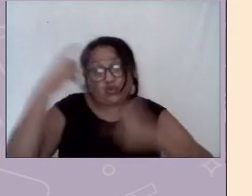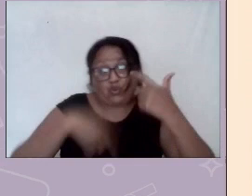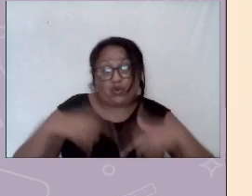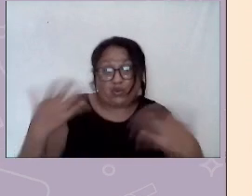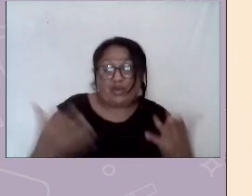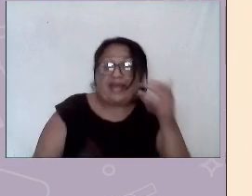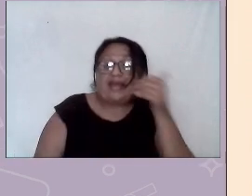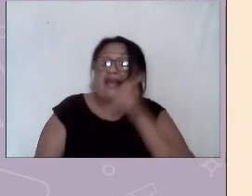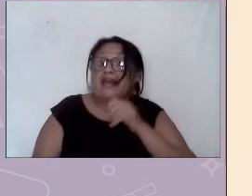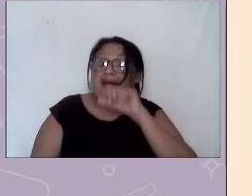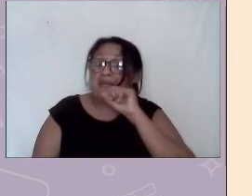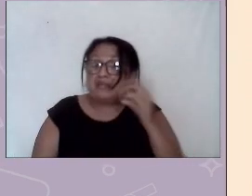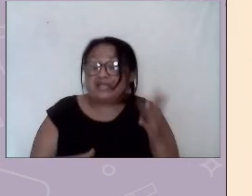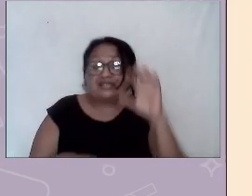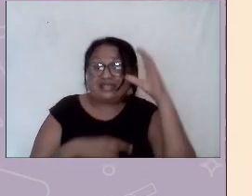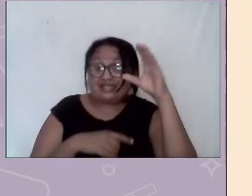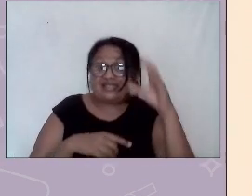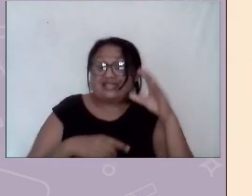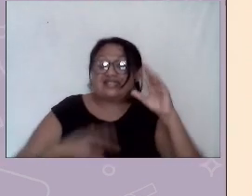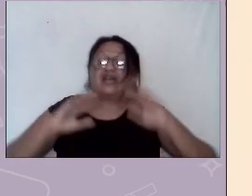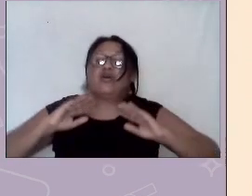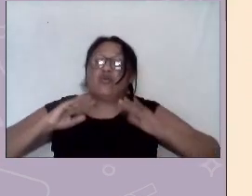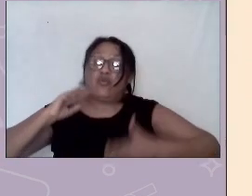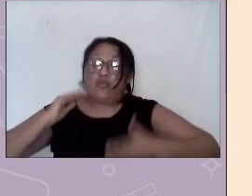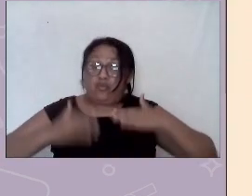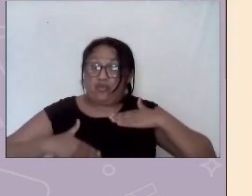ciências humanas a história está